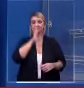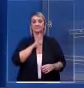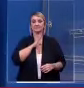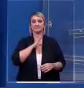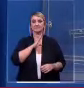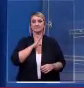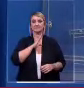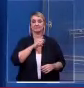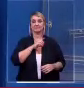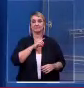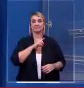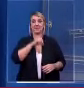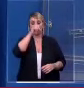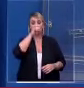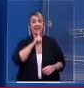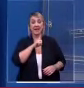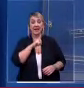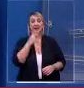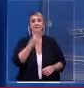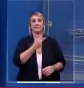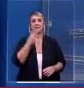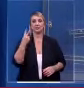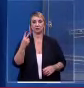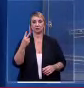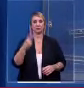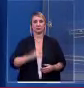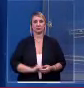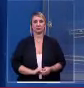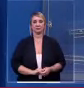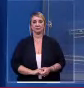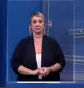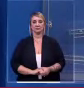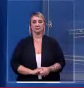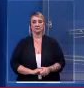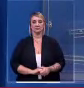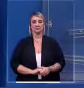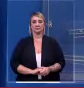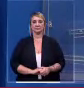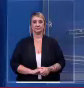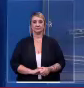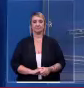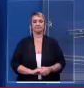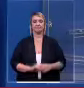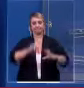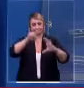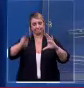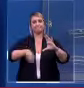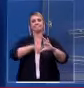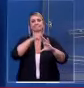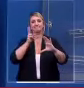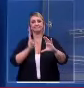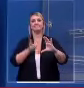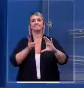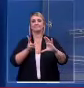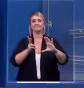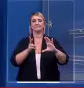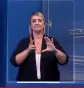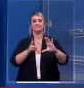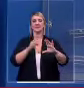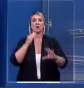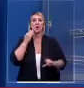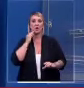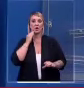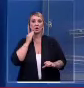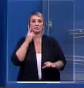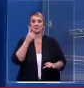número 22. Amarela, 22. O globo segue girando, a sorte chegando para você. Bola